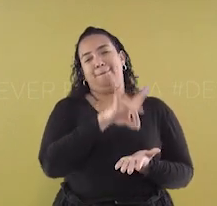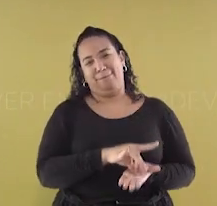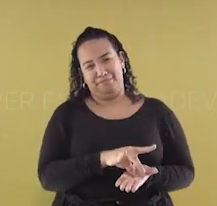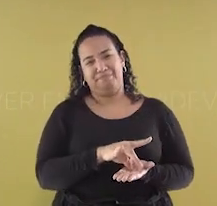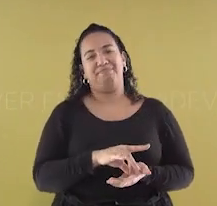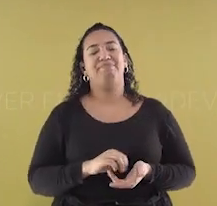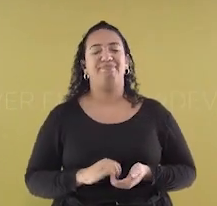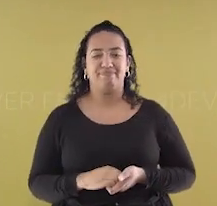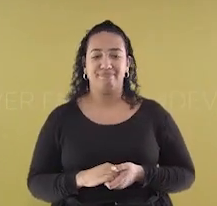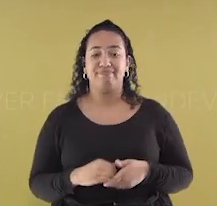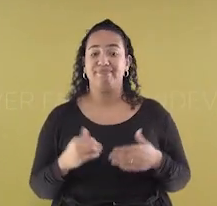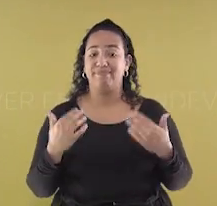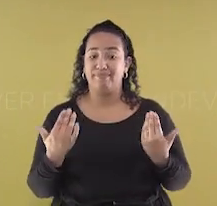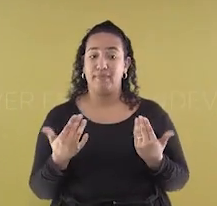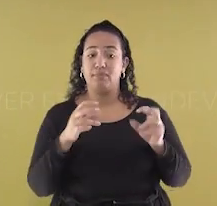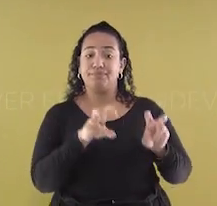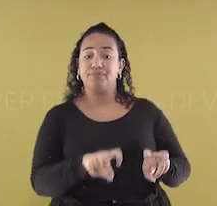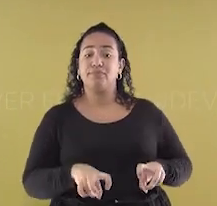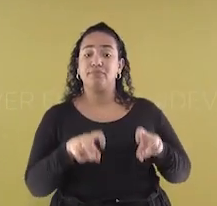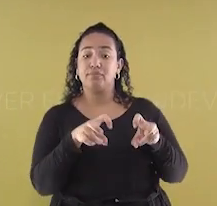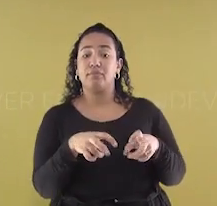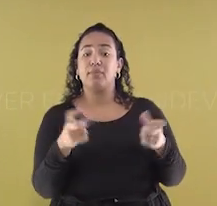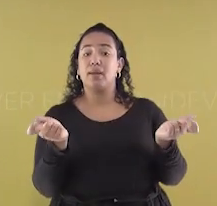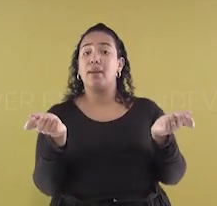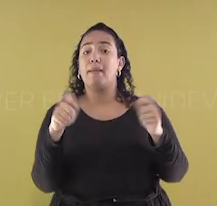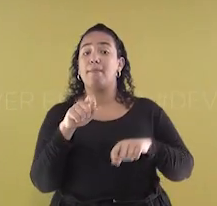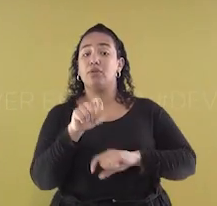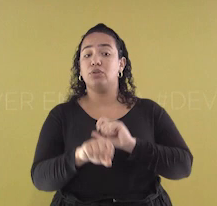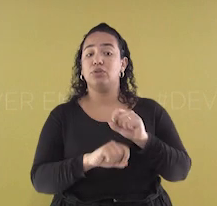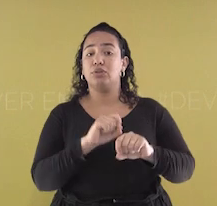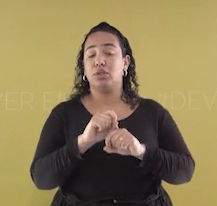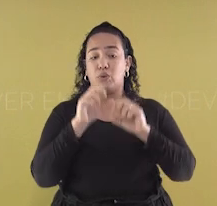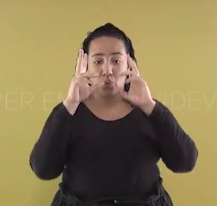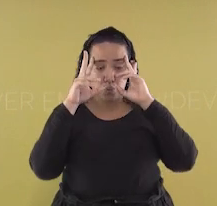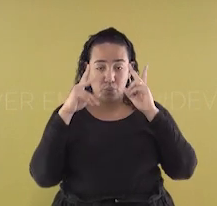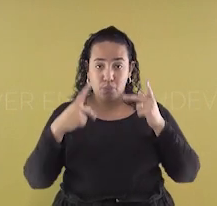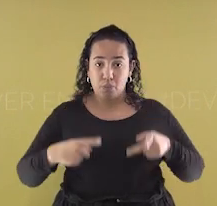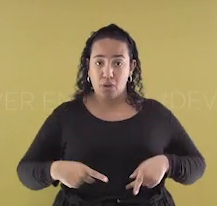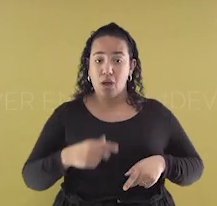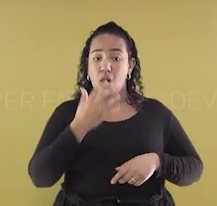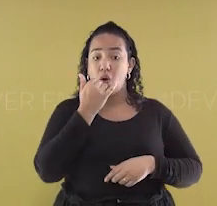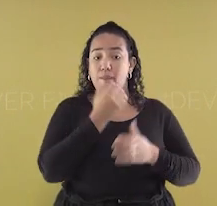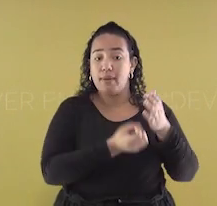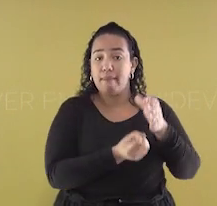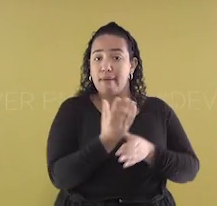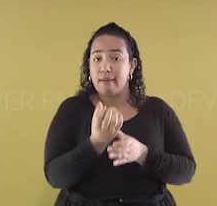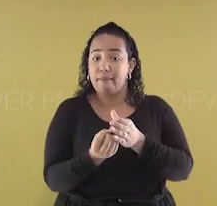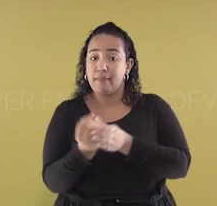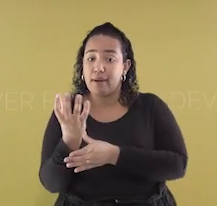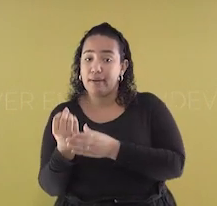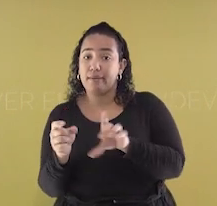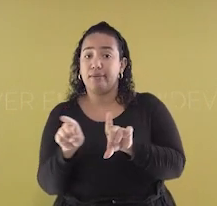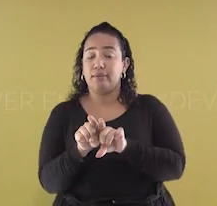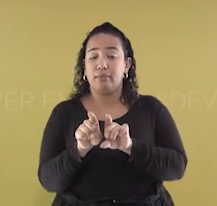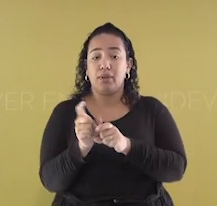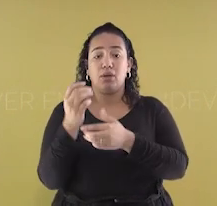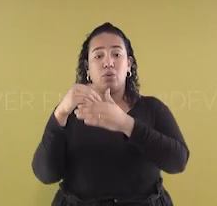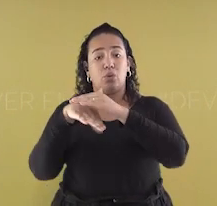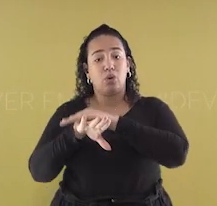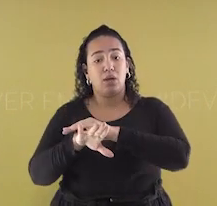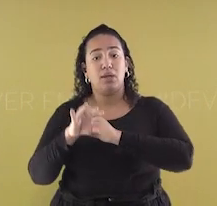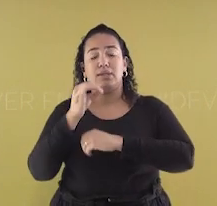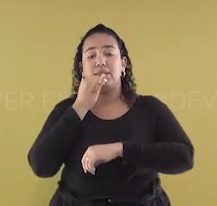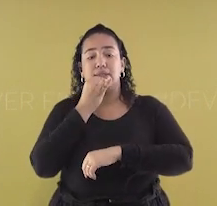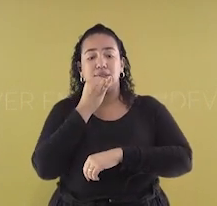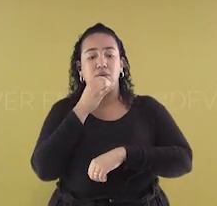moradia. A agricultura permitiu que os seres humanos produzissem alimentos e estocassem para comer no tempo